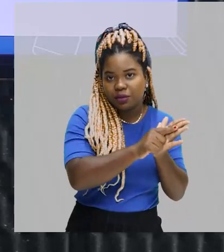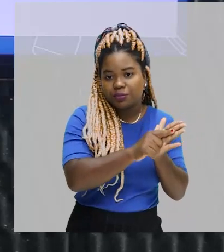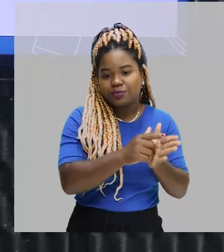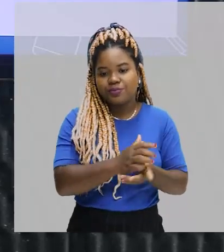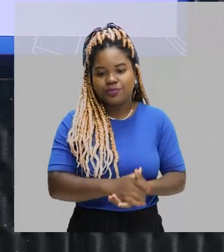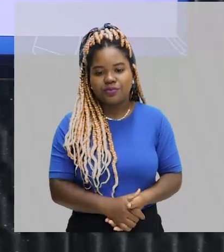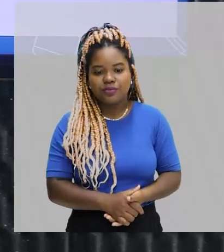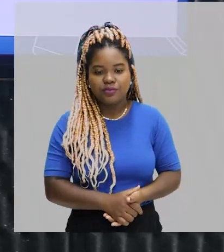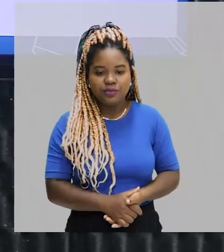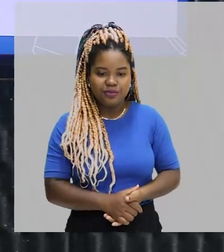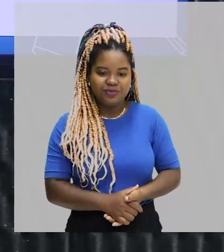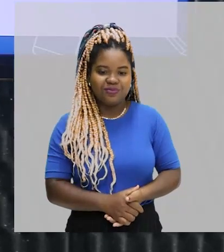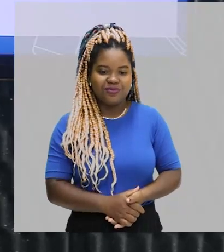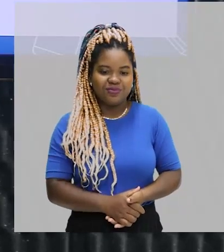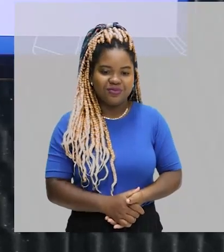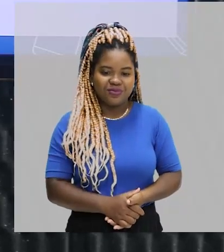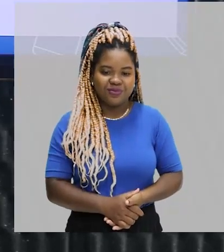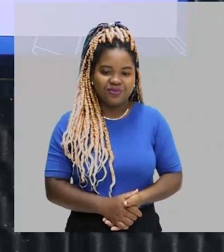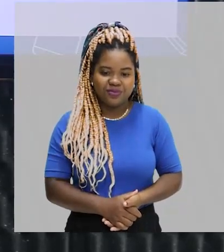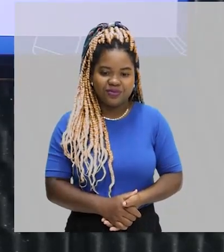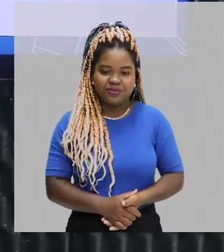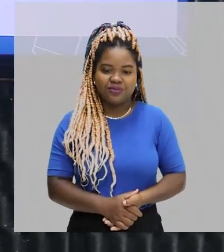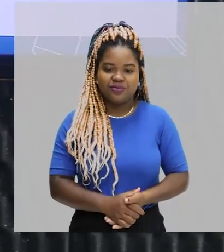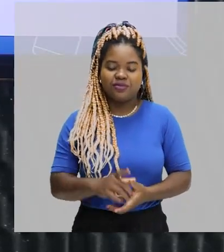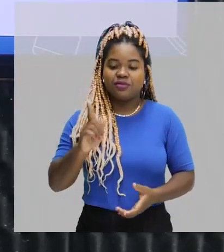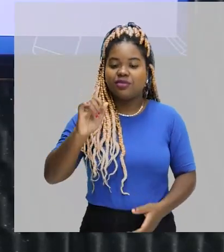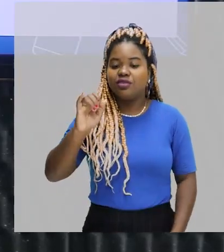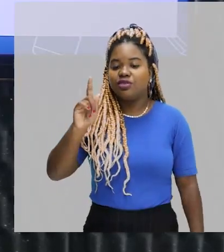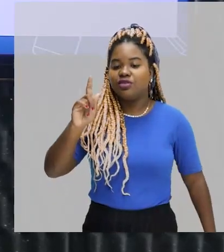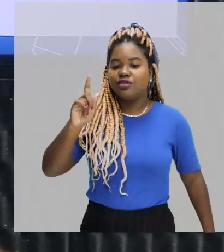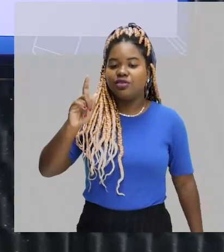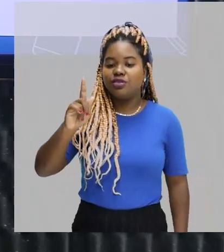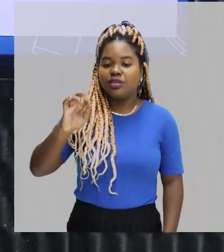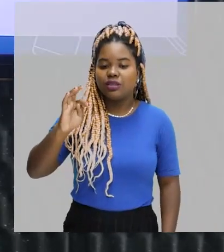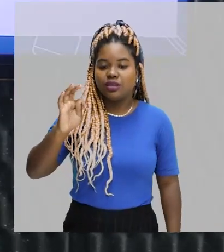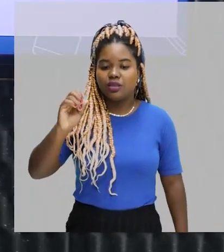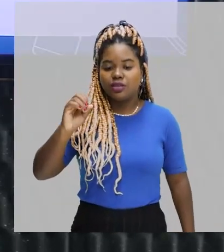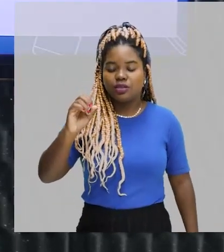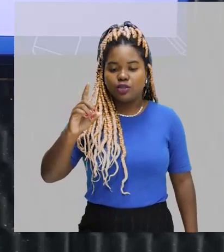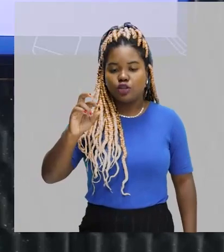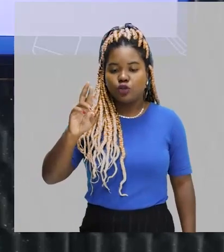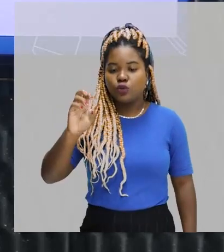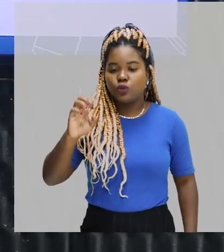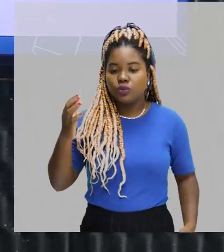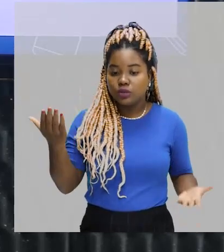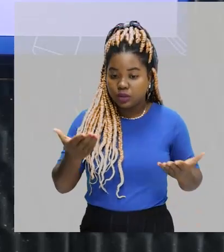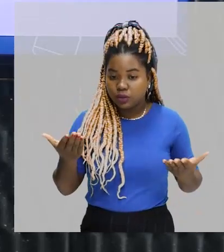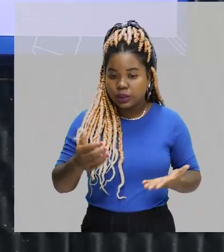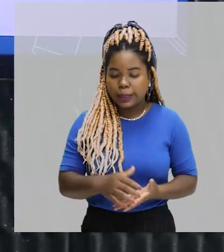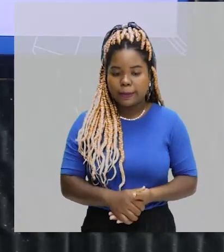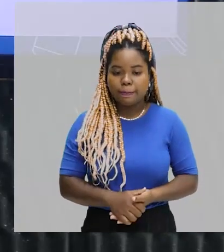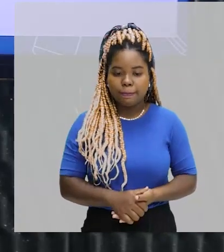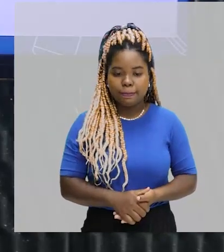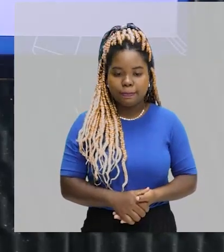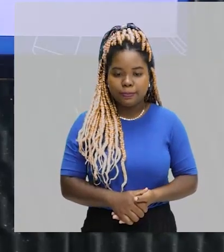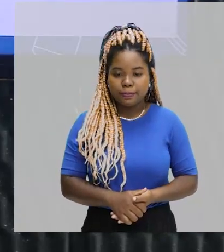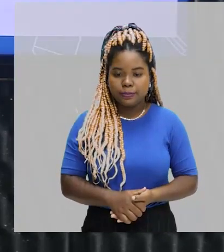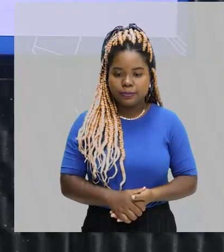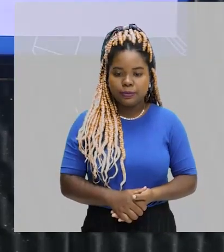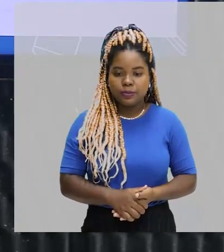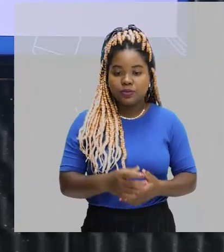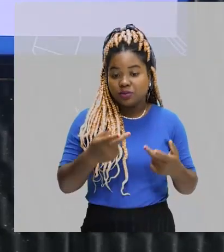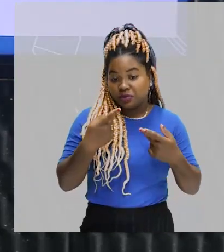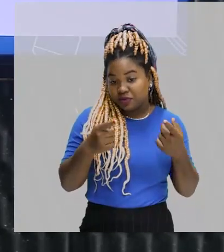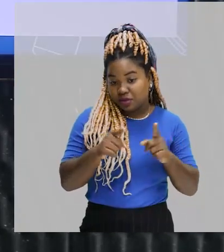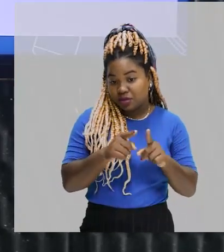né? Precisa-se de digitadores, que é a atualidade. Gente, mas essa palavra é antiga mesmo. A gente tem que falar